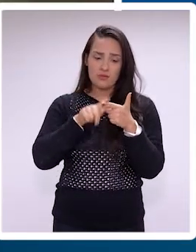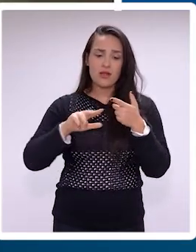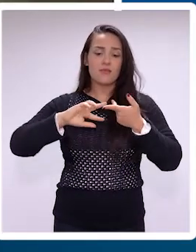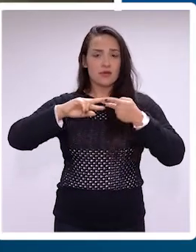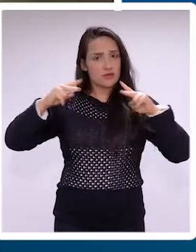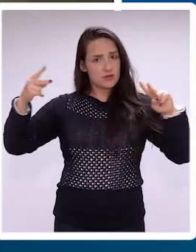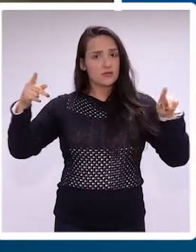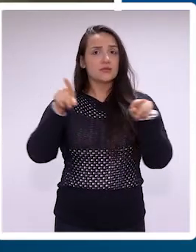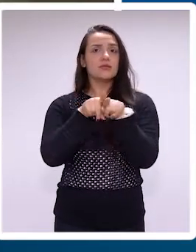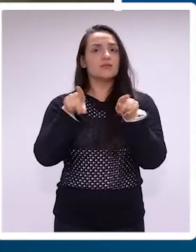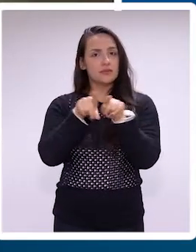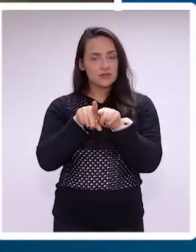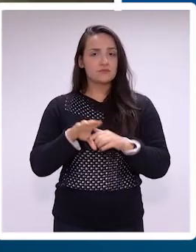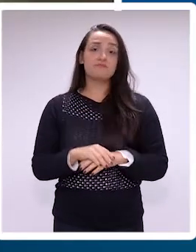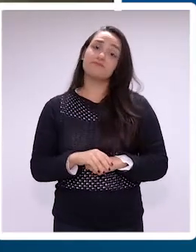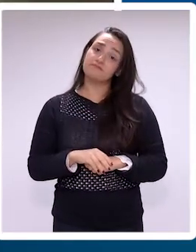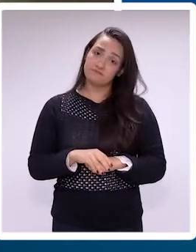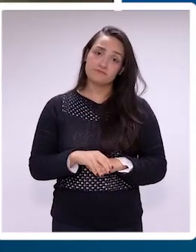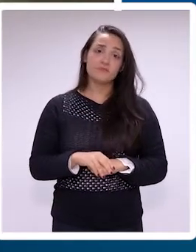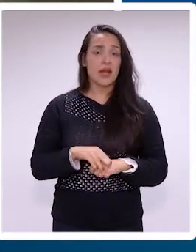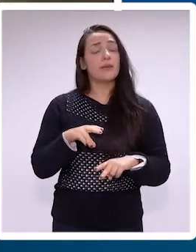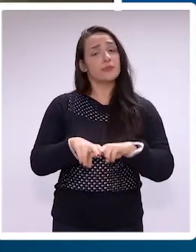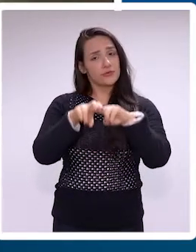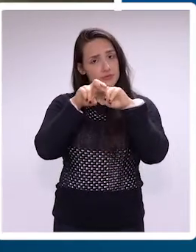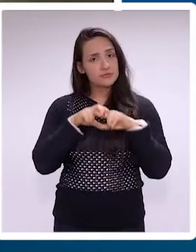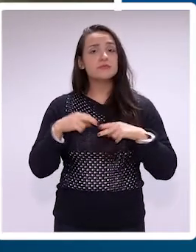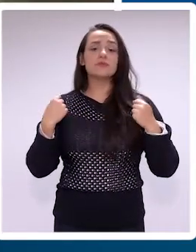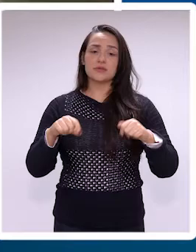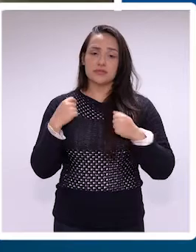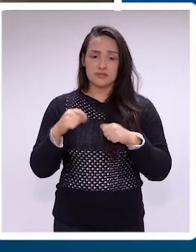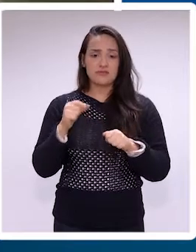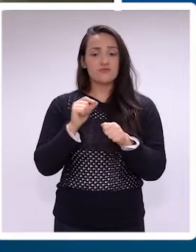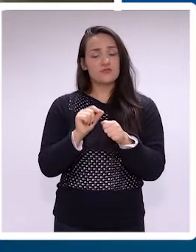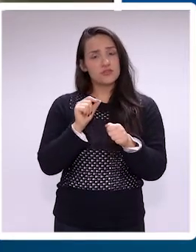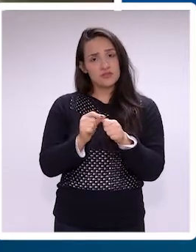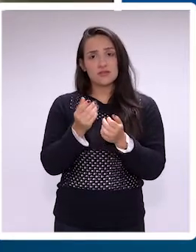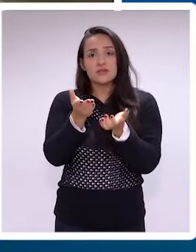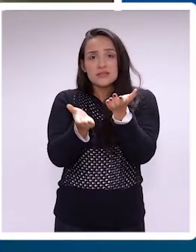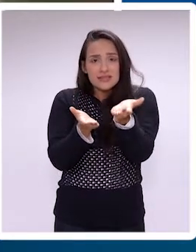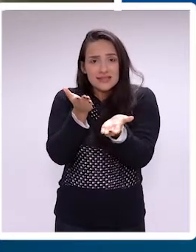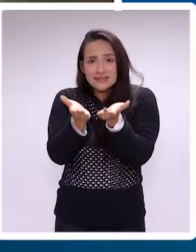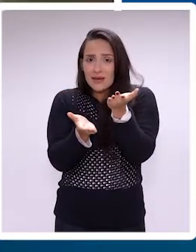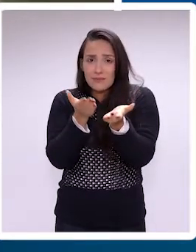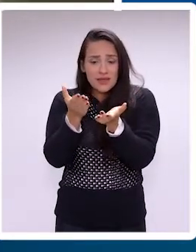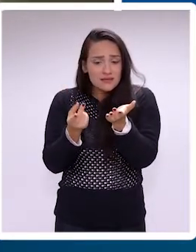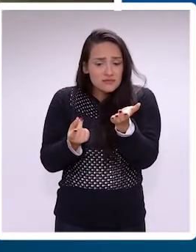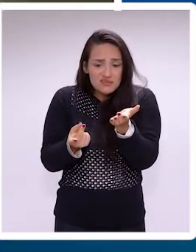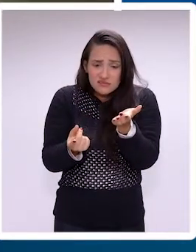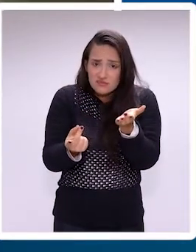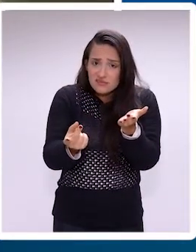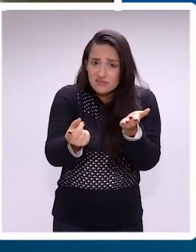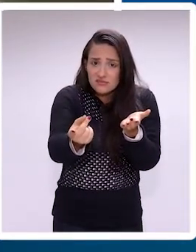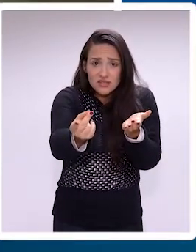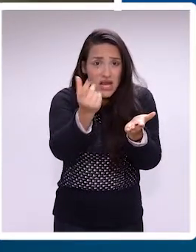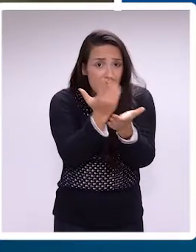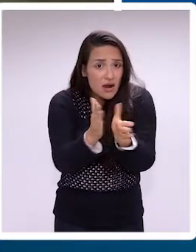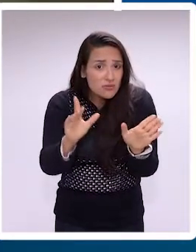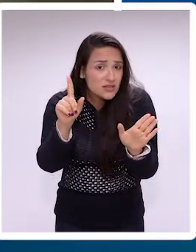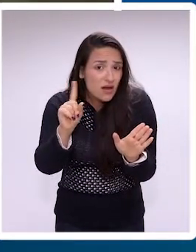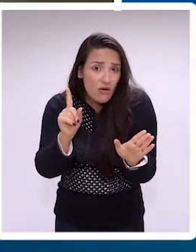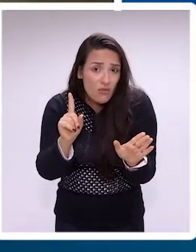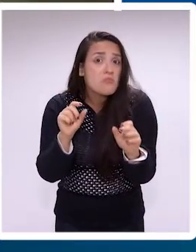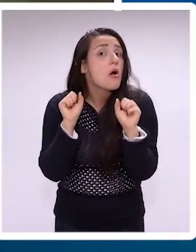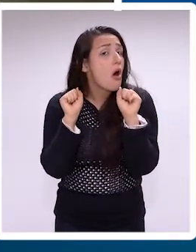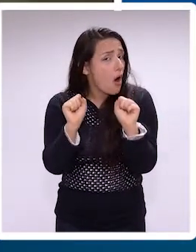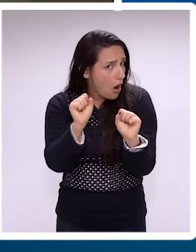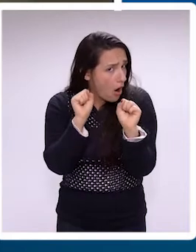seja necessário o tratamento para o resto da vida. Pode ser esse necessário. É semelhante à pressão alta,